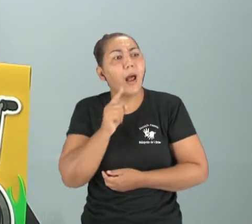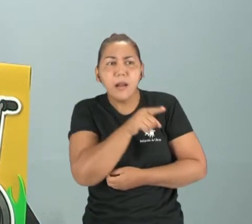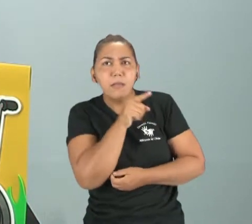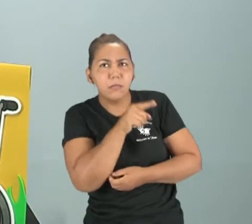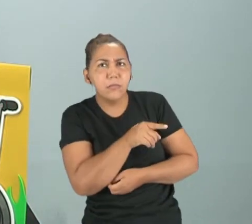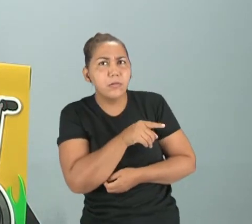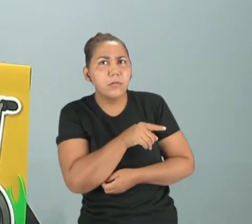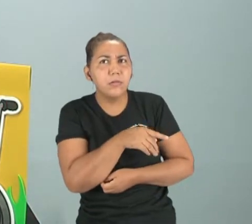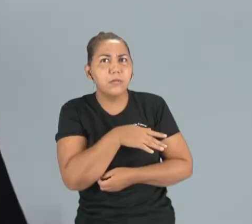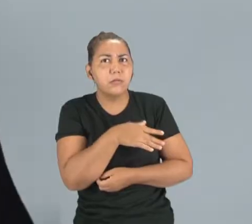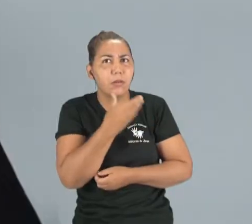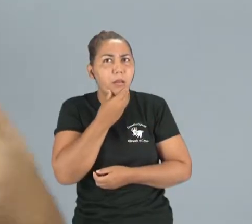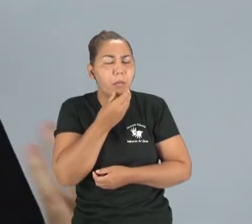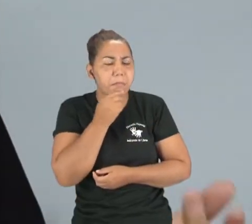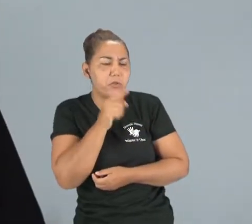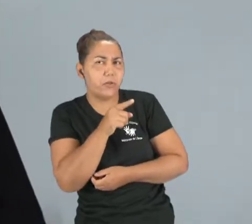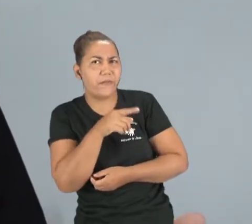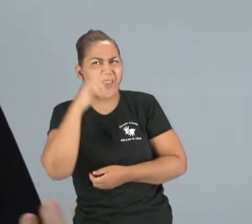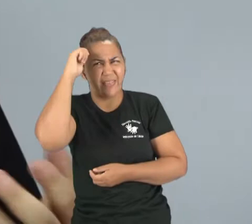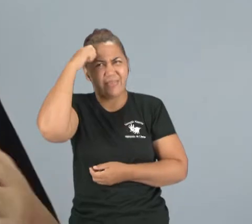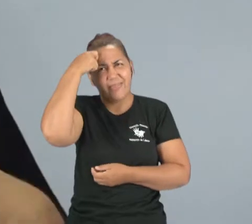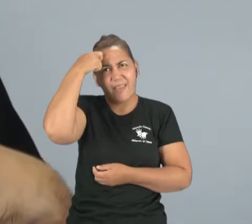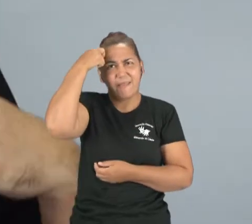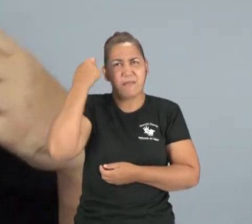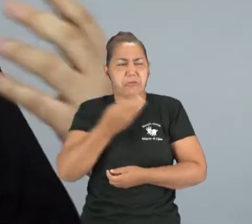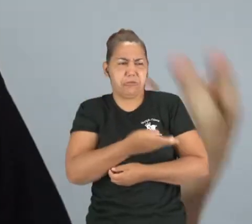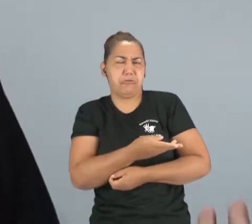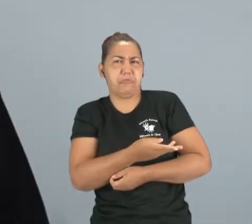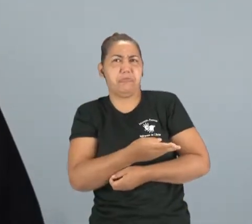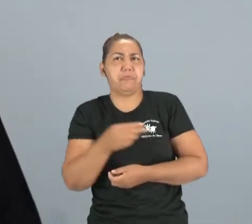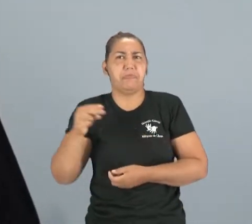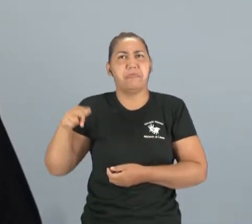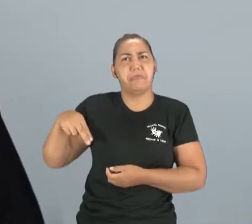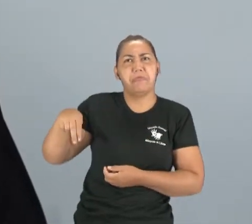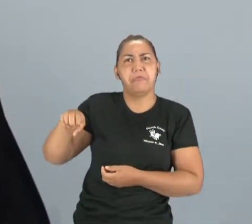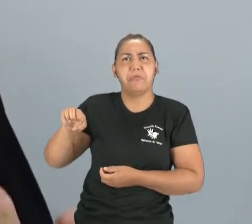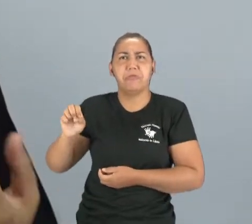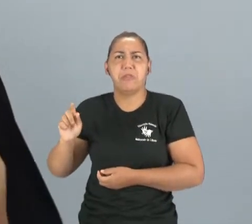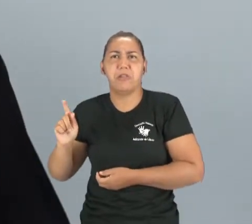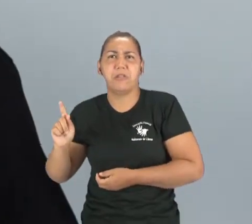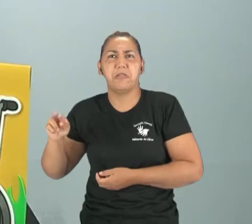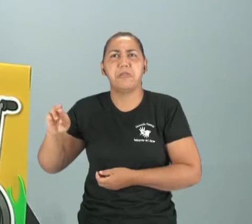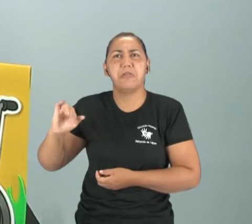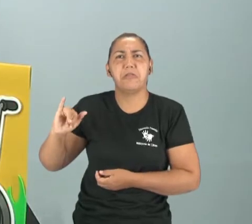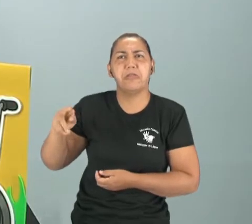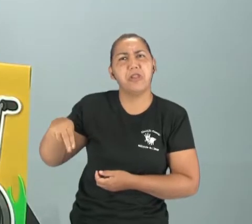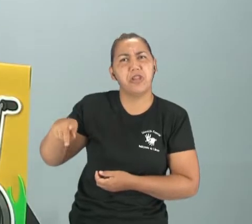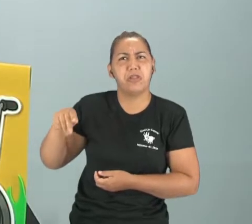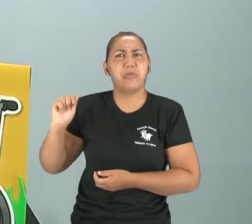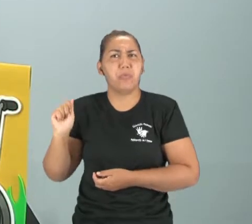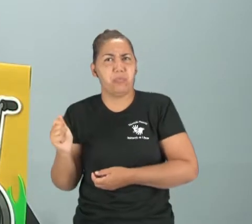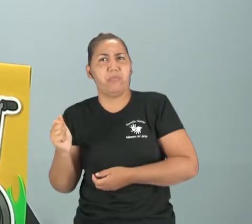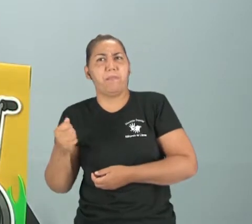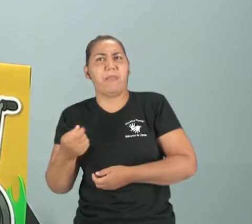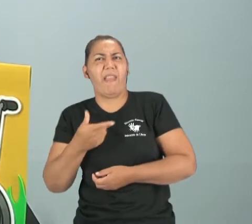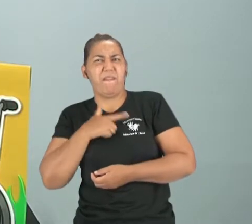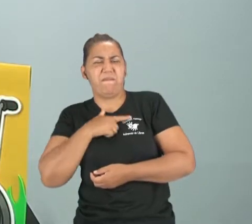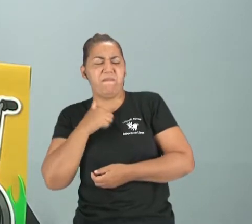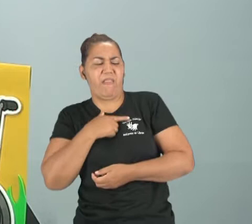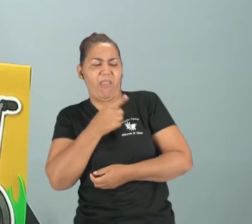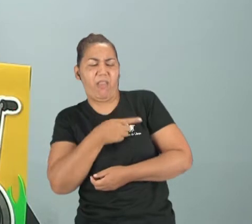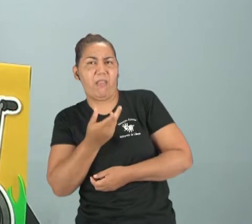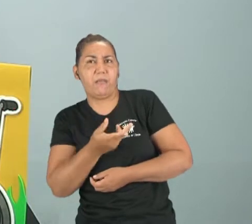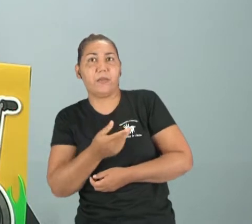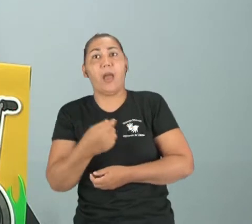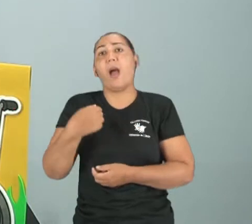meninos ficavam chamando você de negrinho, ficaram falando que você era feio. E o Kaká disse, não, eu não sou feio, eu